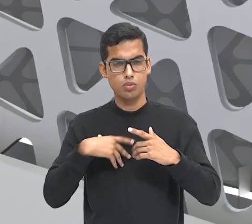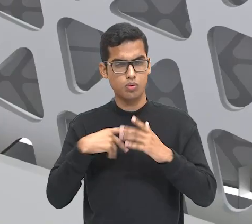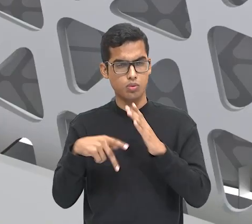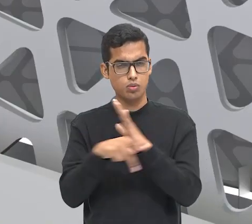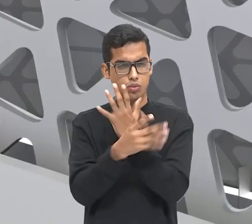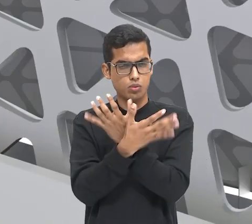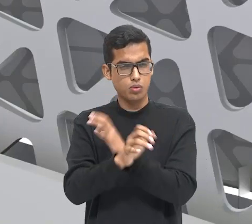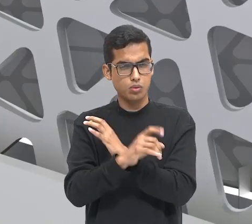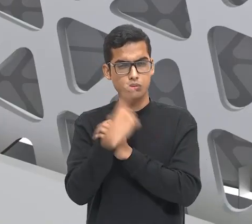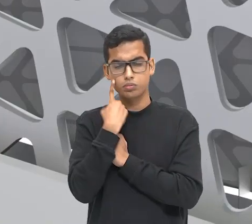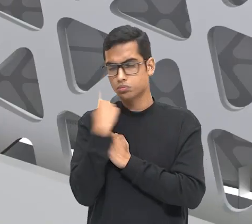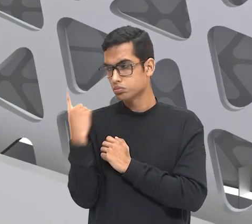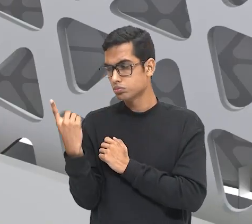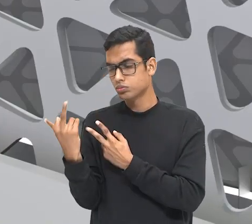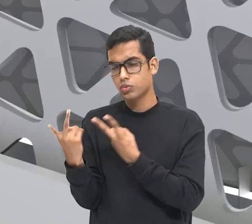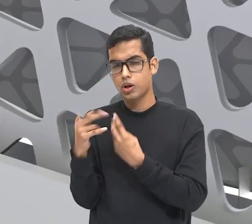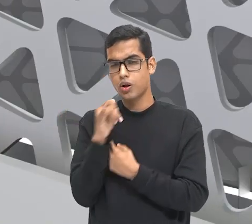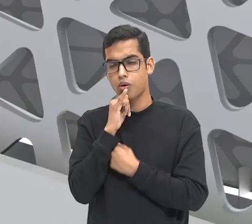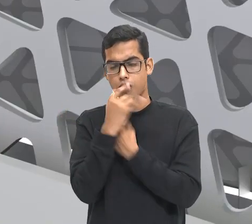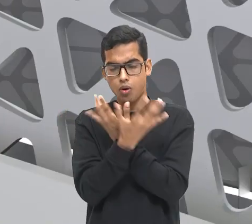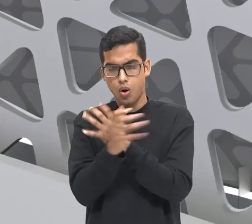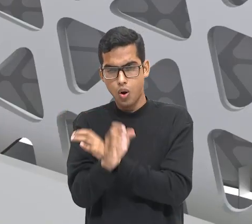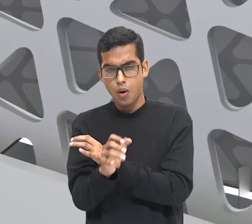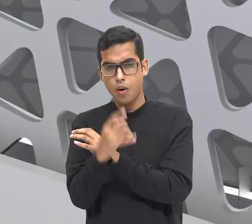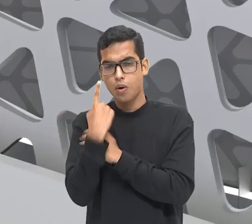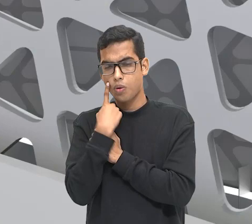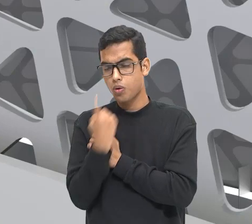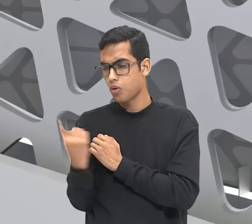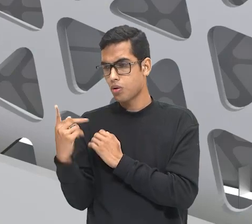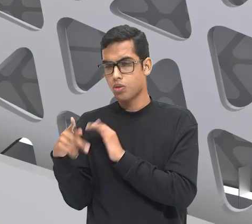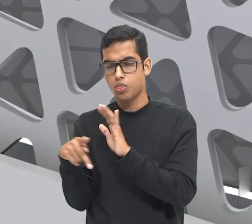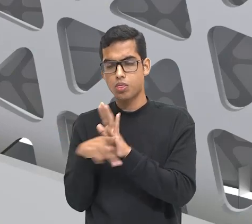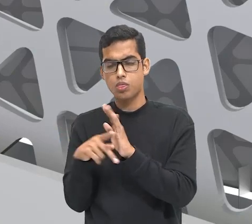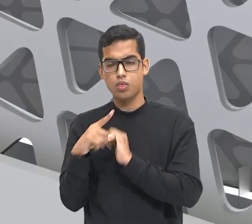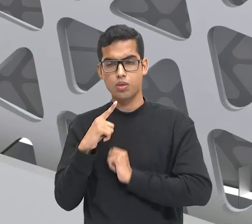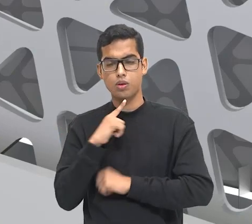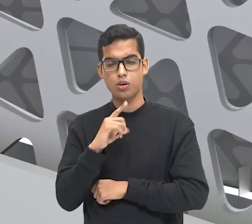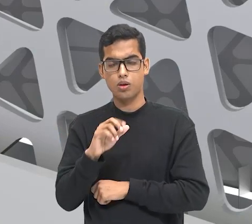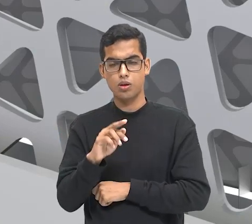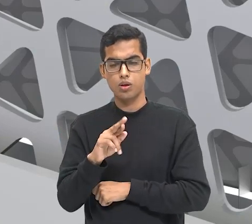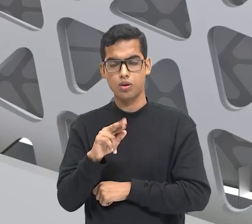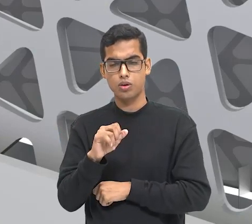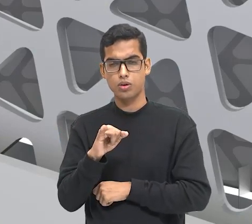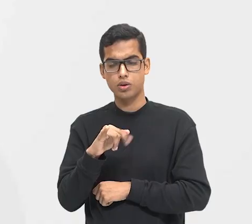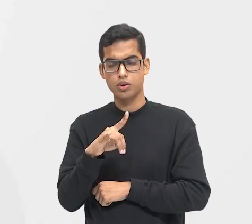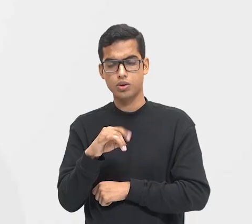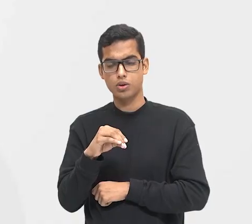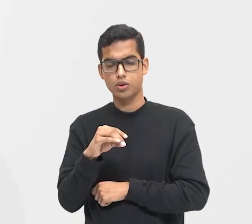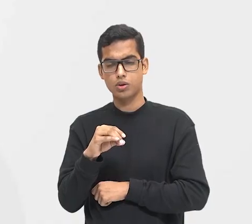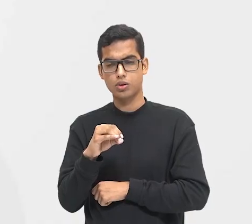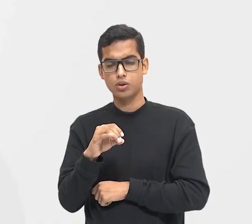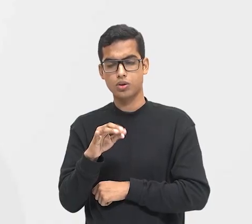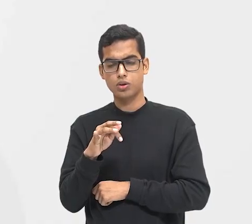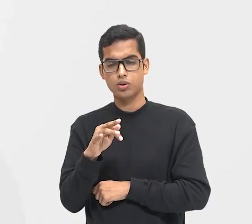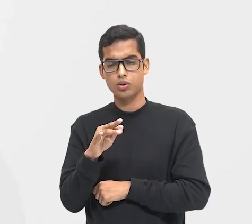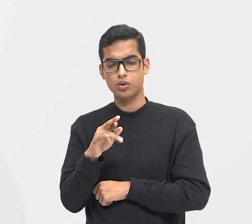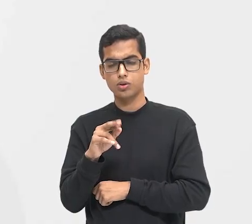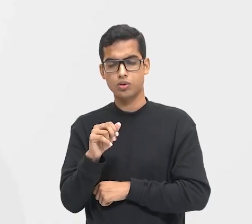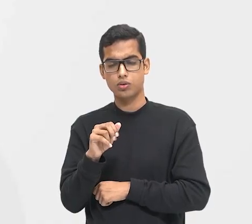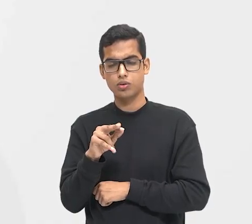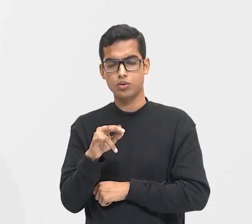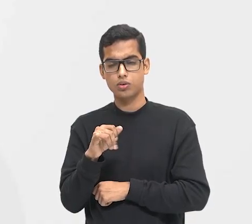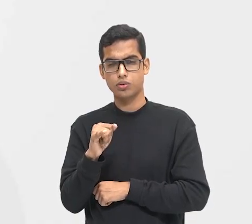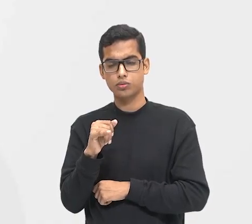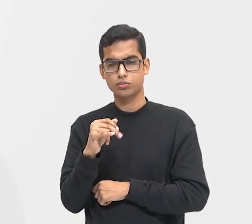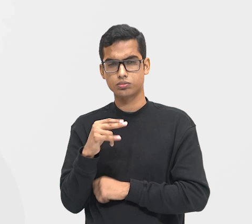exemplo, lá na imagem você pode observar uma radiografia, né, que é a famosa chapa, né? Eu vou bater uma chapa lá